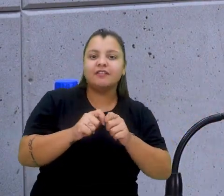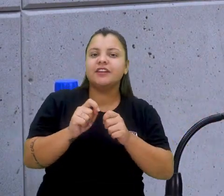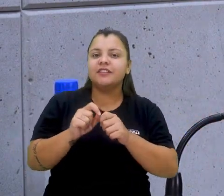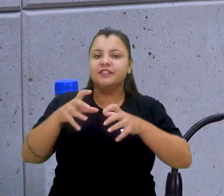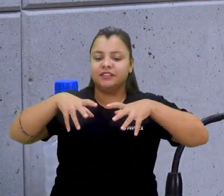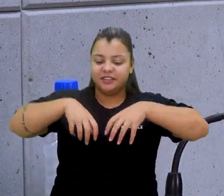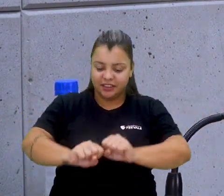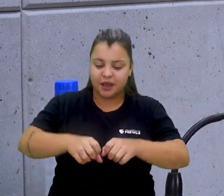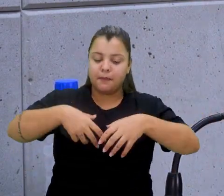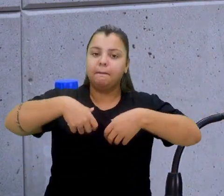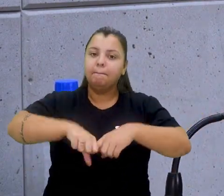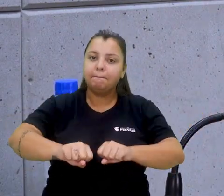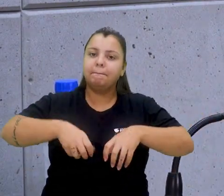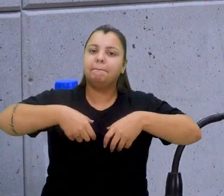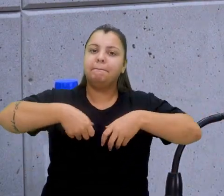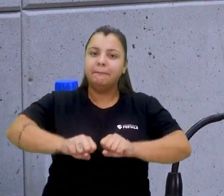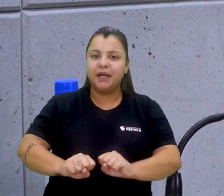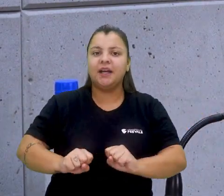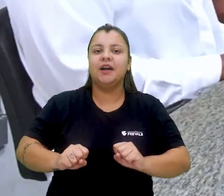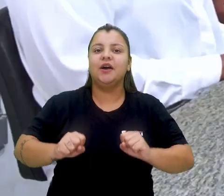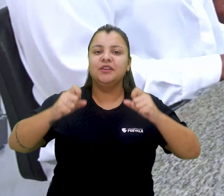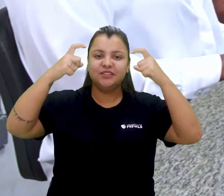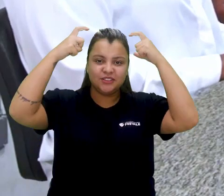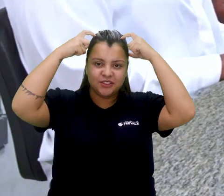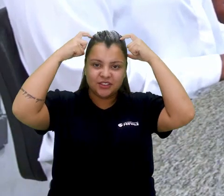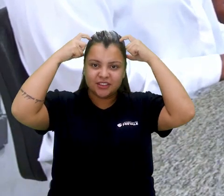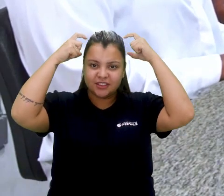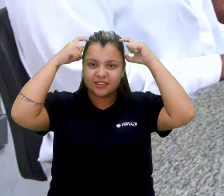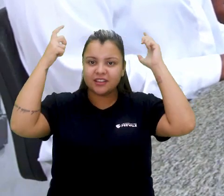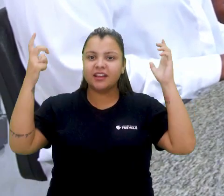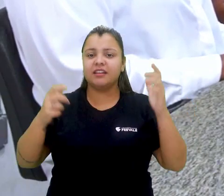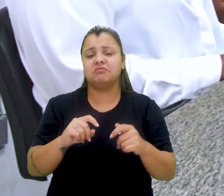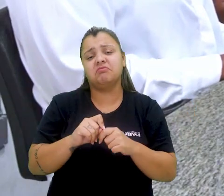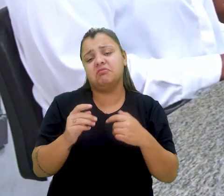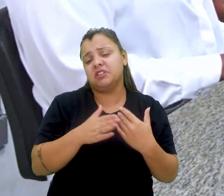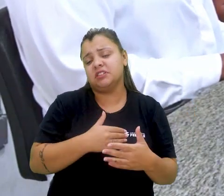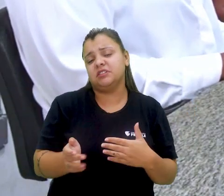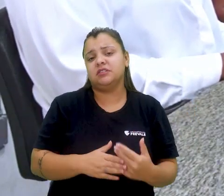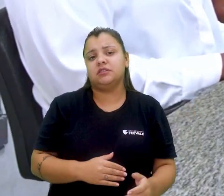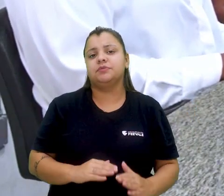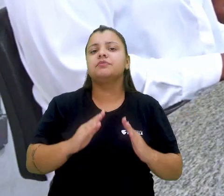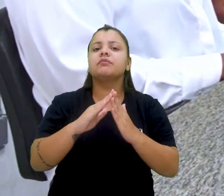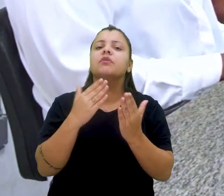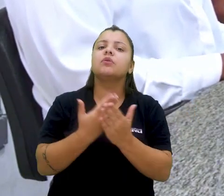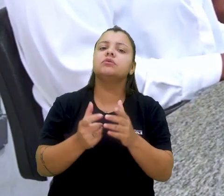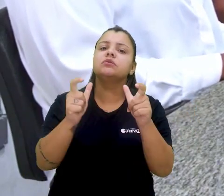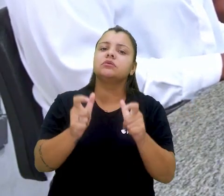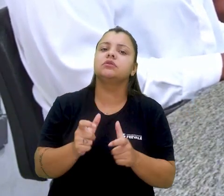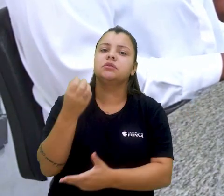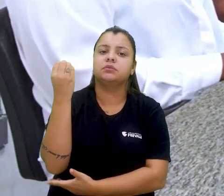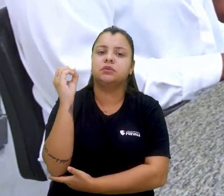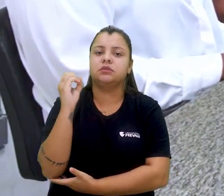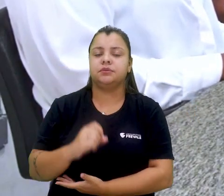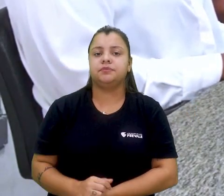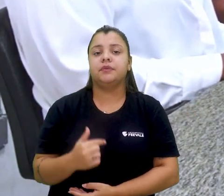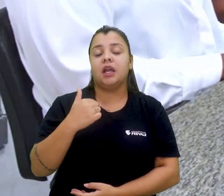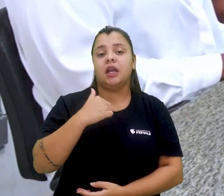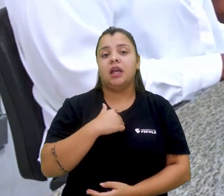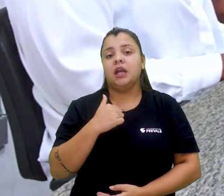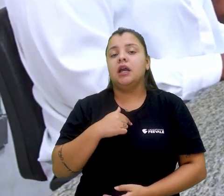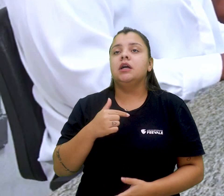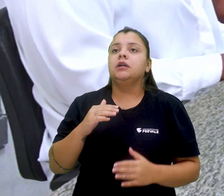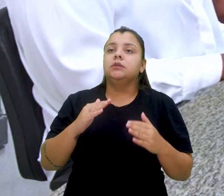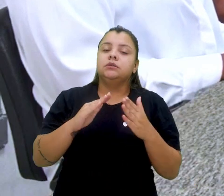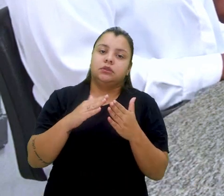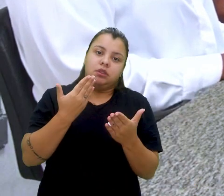de ursinho ela deixava fazer o que eu quisesse ali então foi uma e tu estudo onde em Porto Alegre então eu sou oriunda de